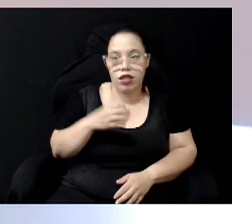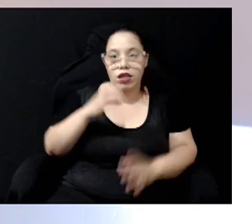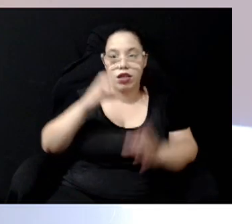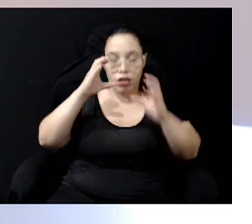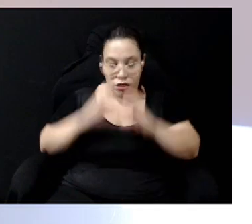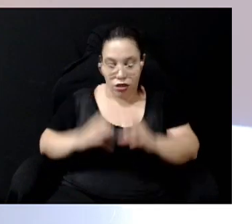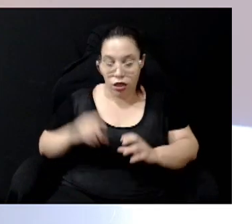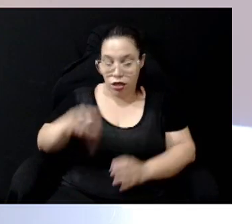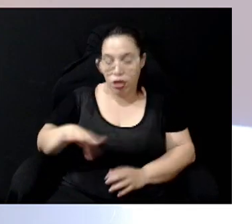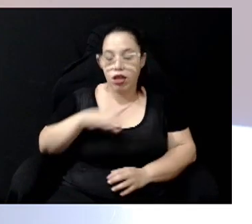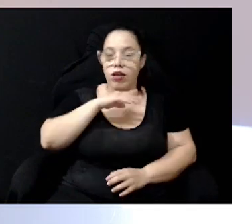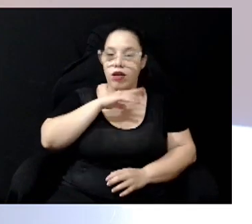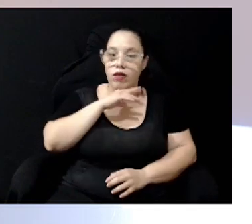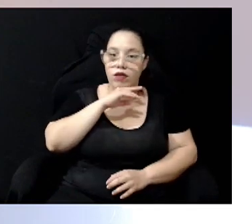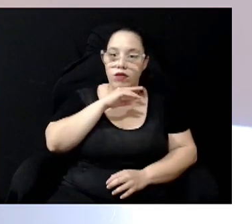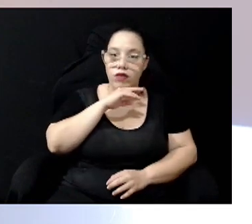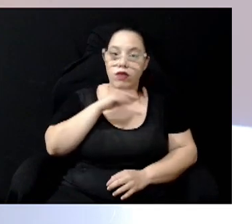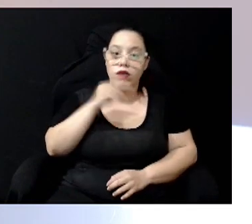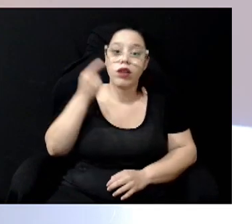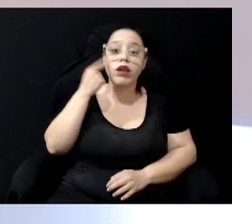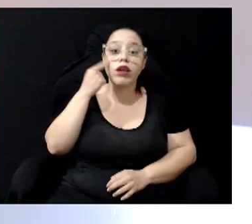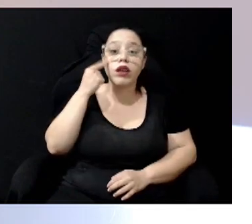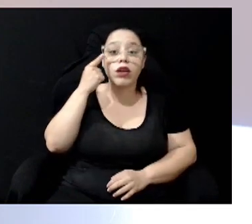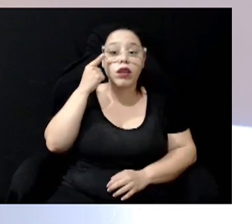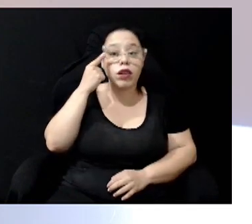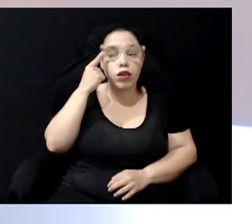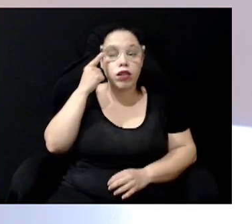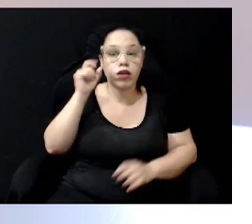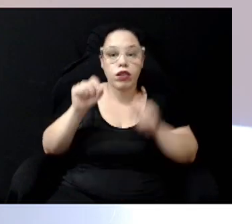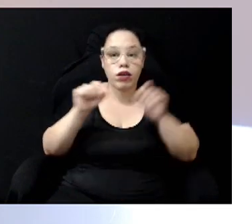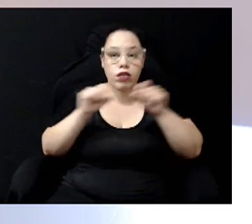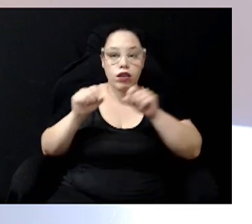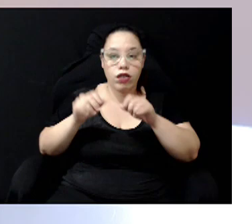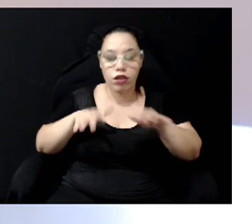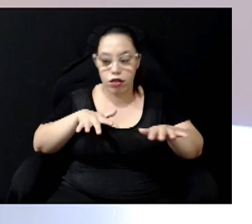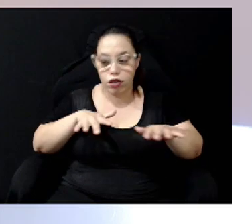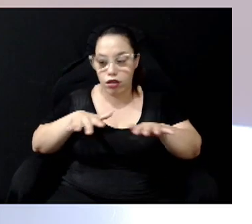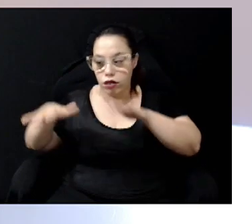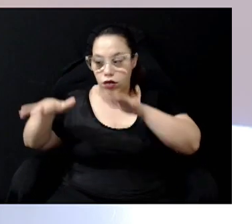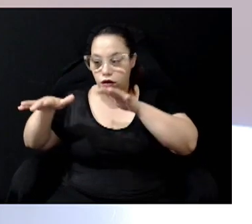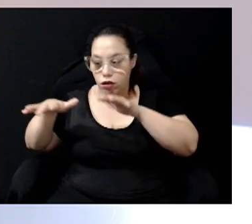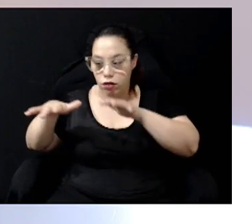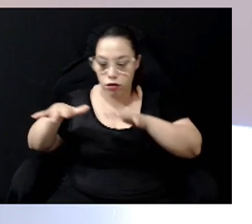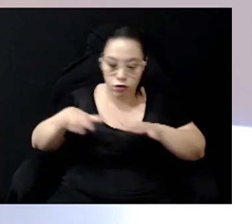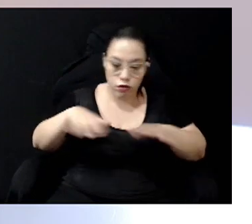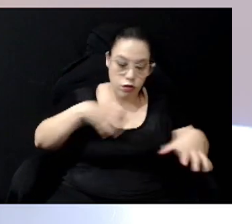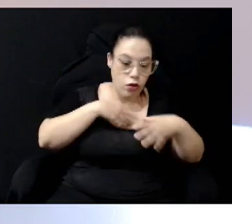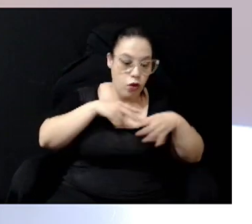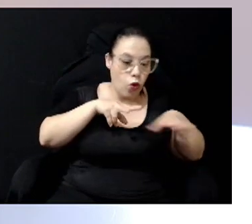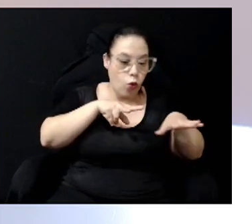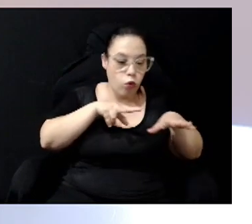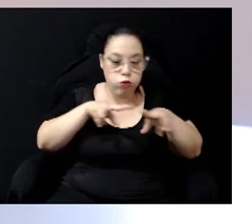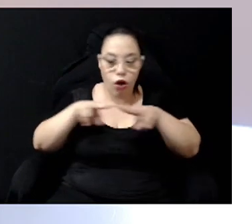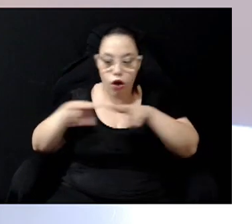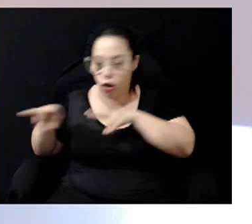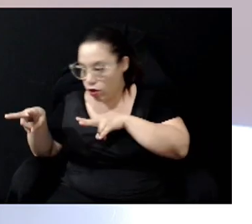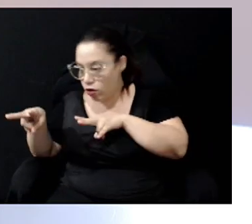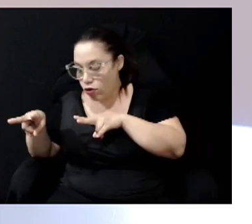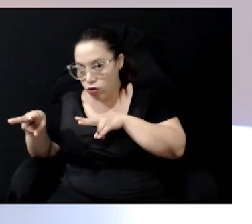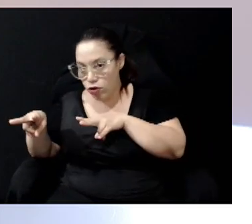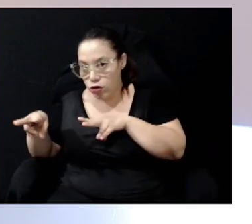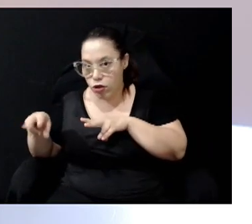E aí a gente vai ver para quem ou para onde essa ansiedade está olhando. Será que ela está olhando para algo do tutor?